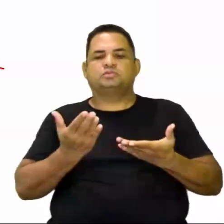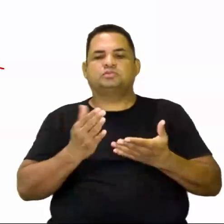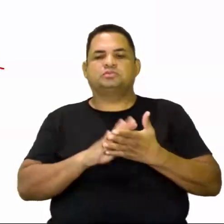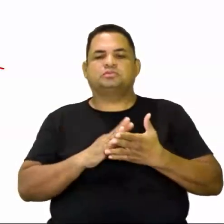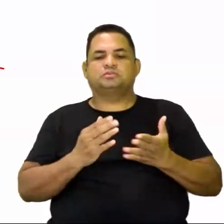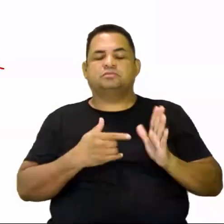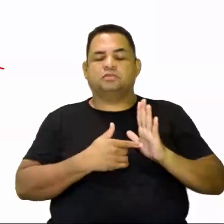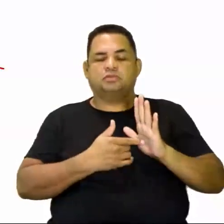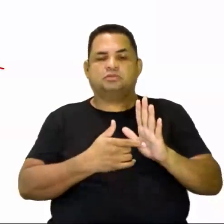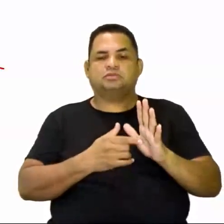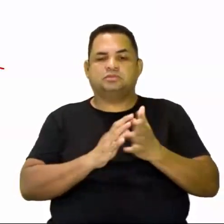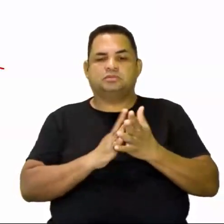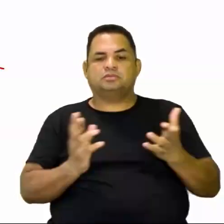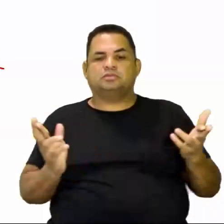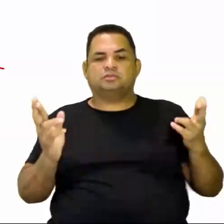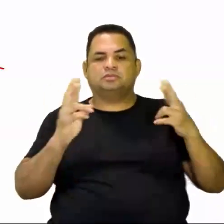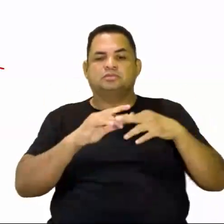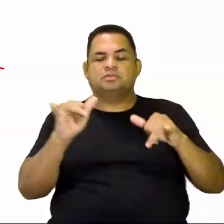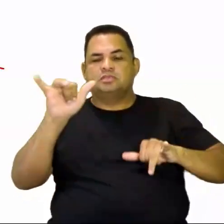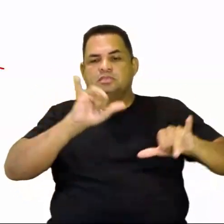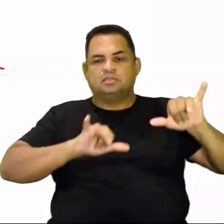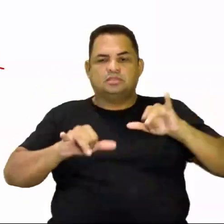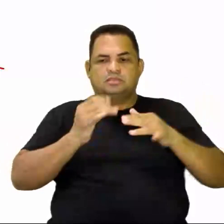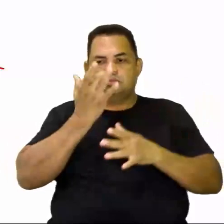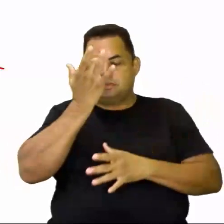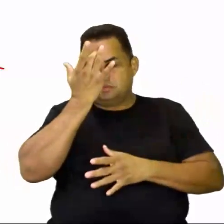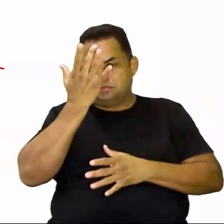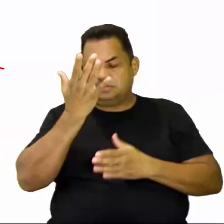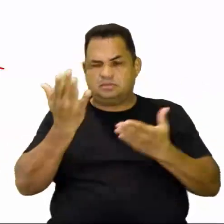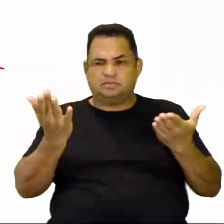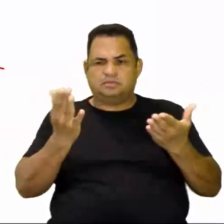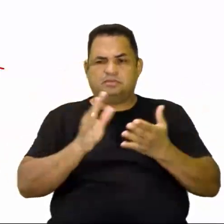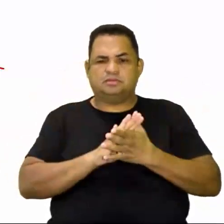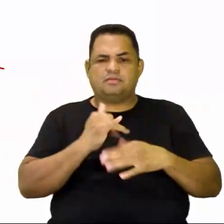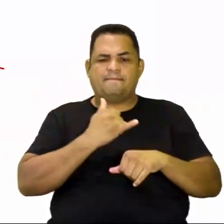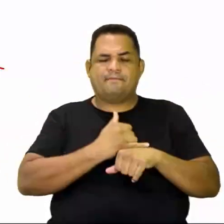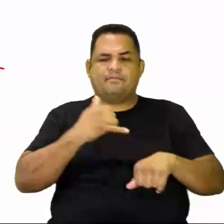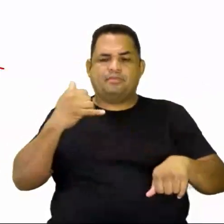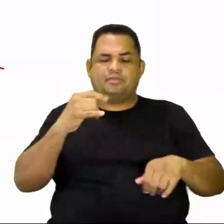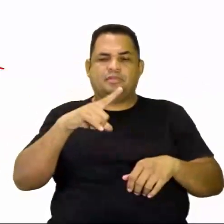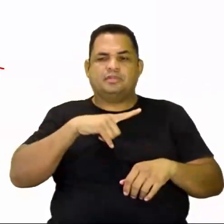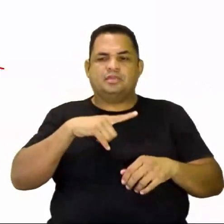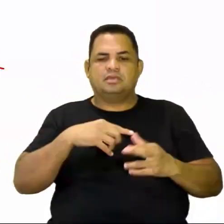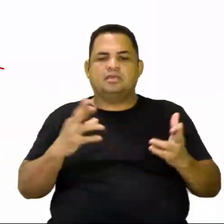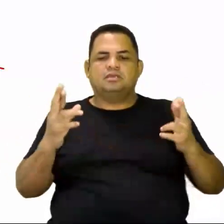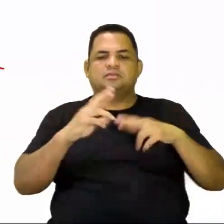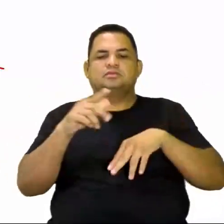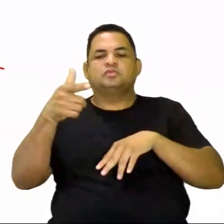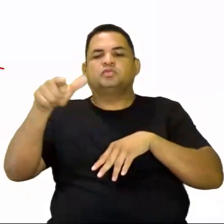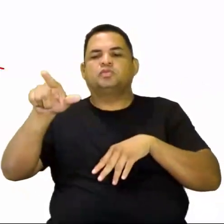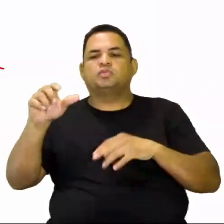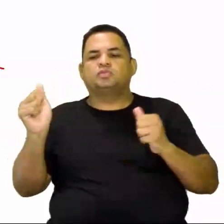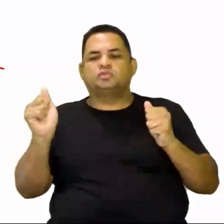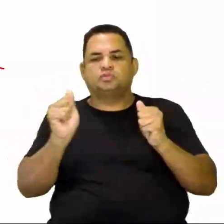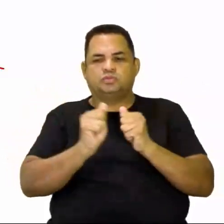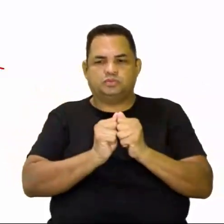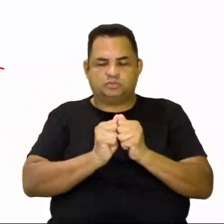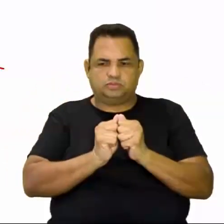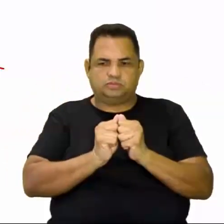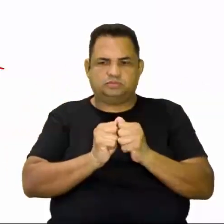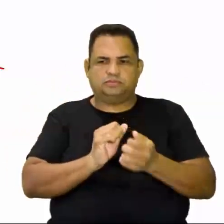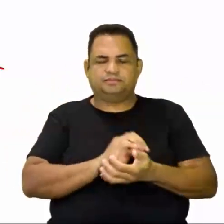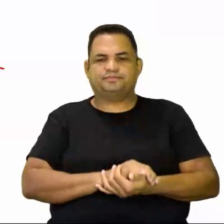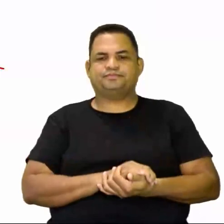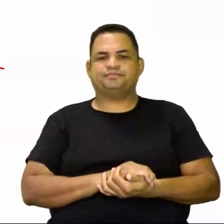nas reações químicas a facilidade que o metal tem em reagir diante do outro. E